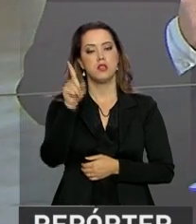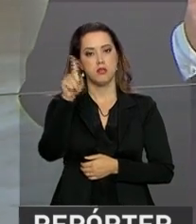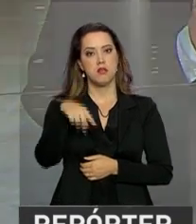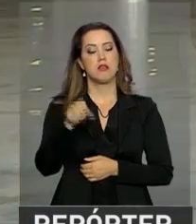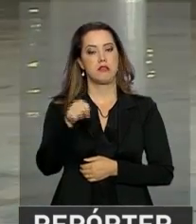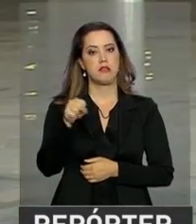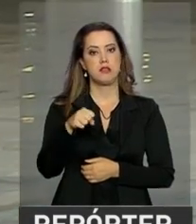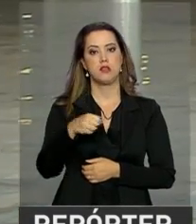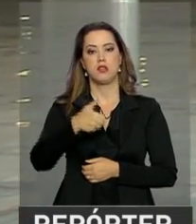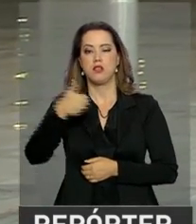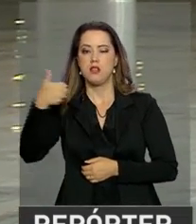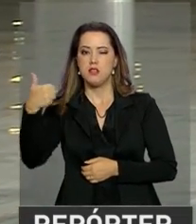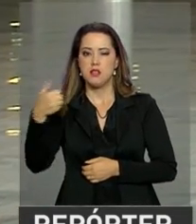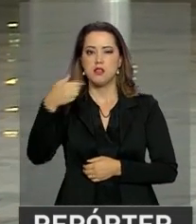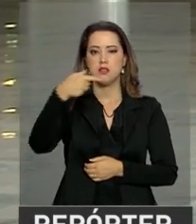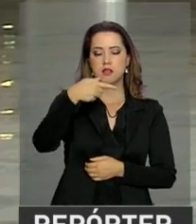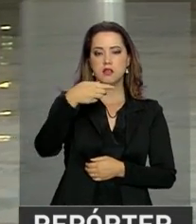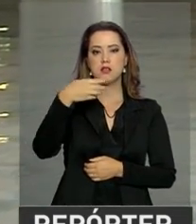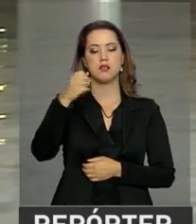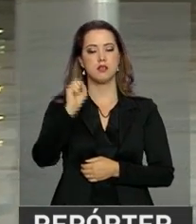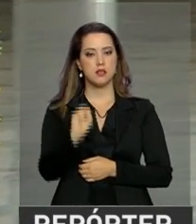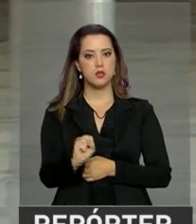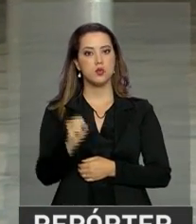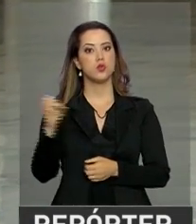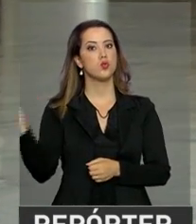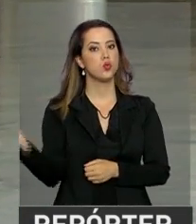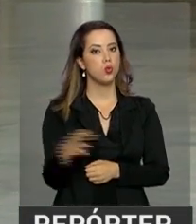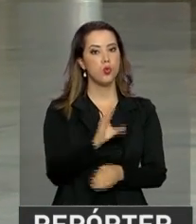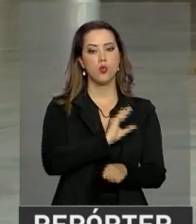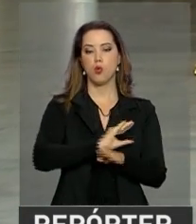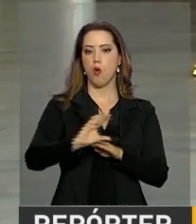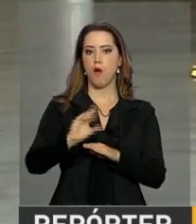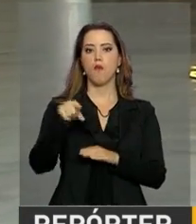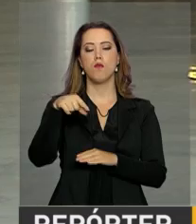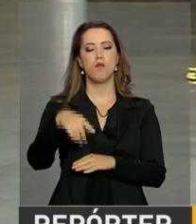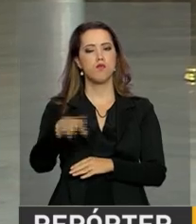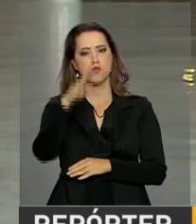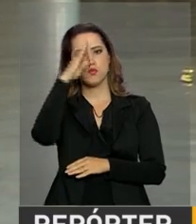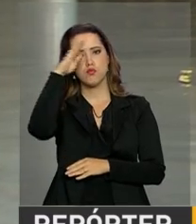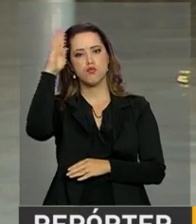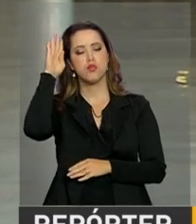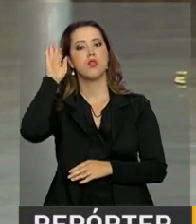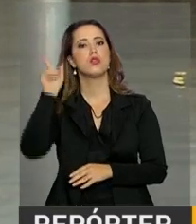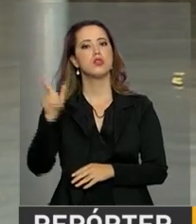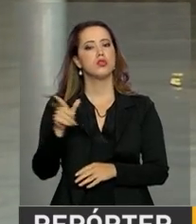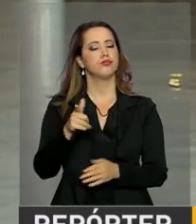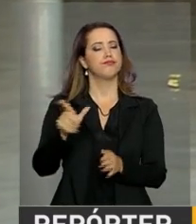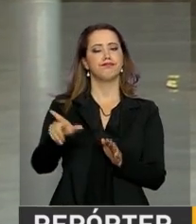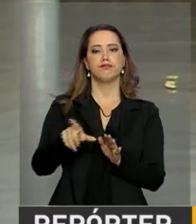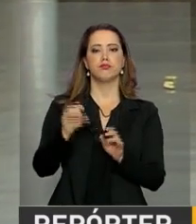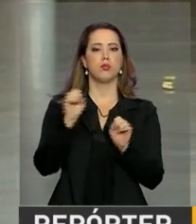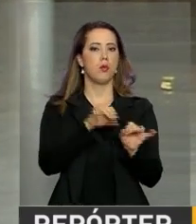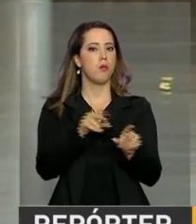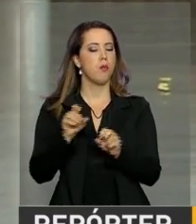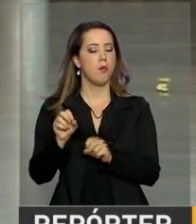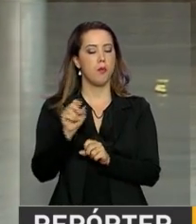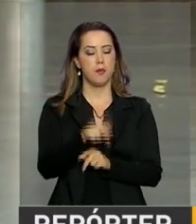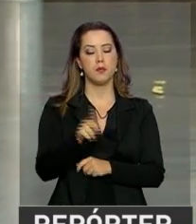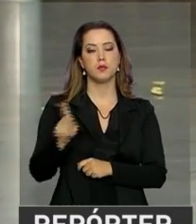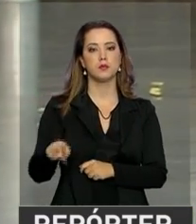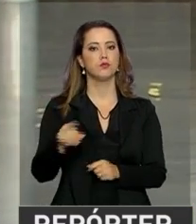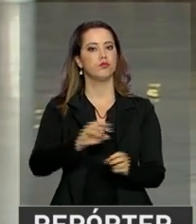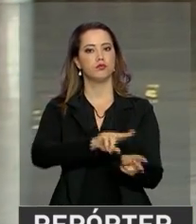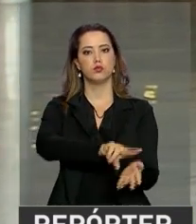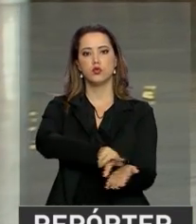são 178 novos cursos de bacharelado licenciatura e tecnológicos eles estão distribuídos aí